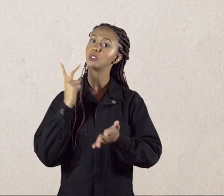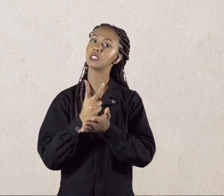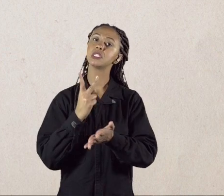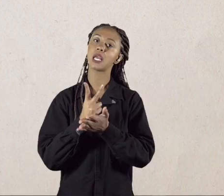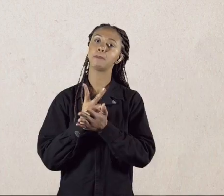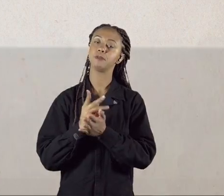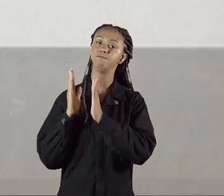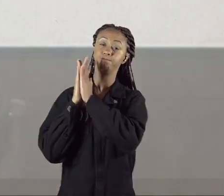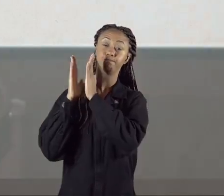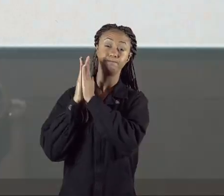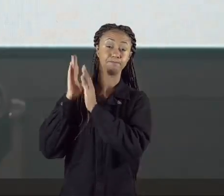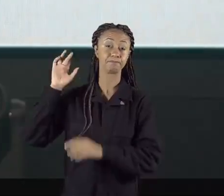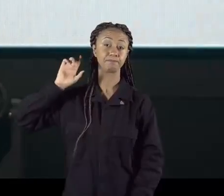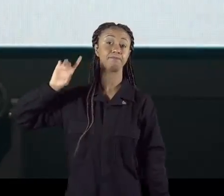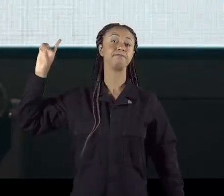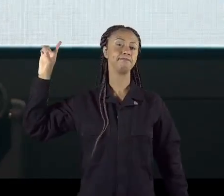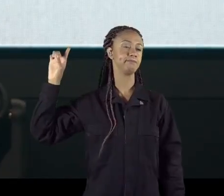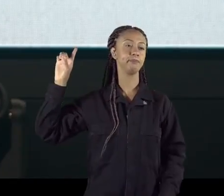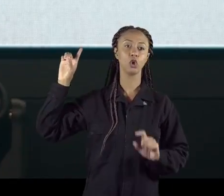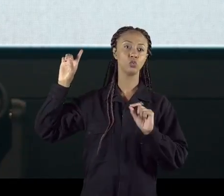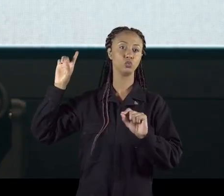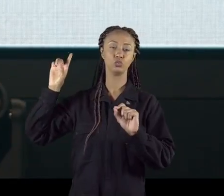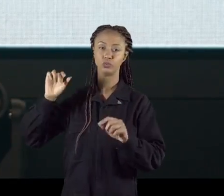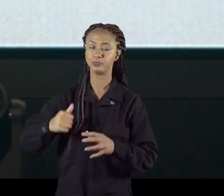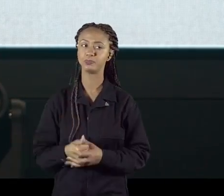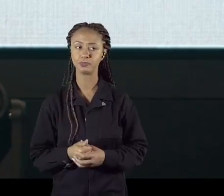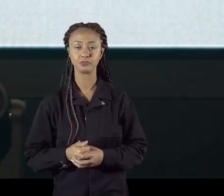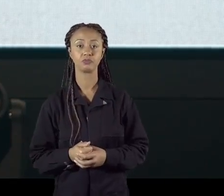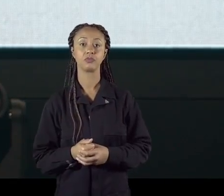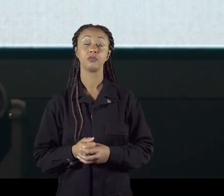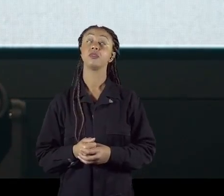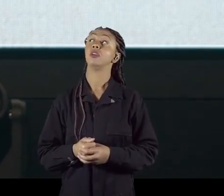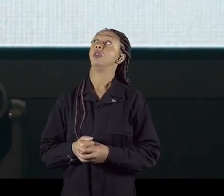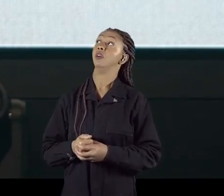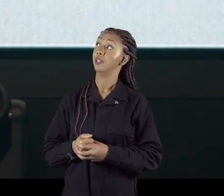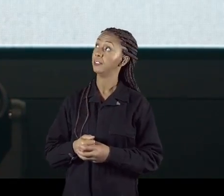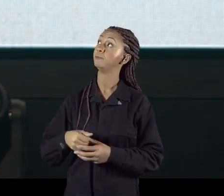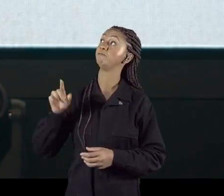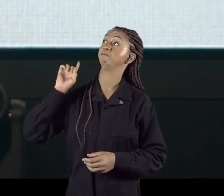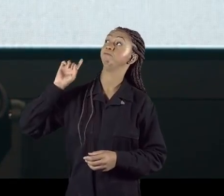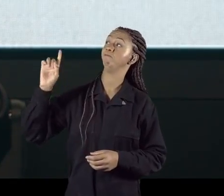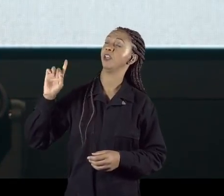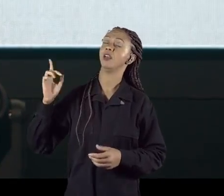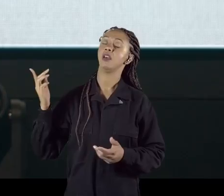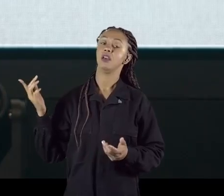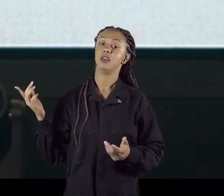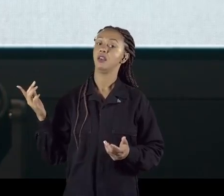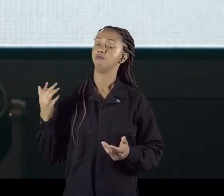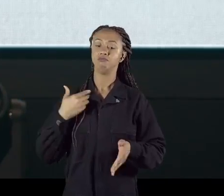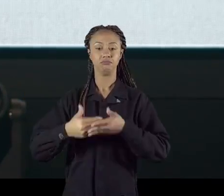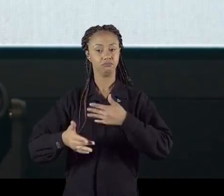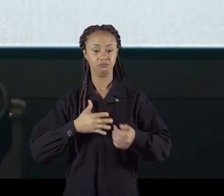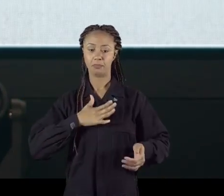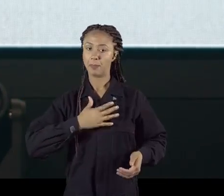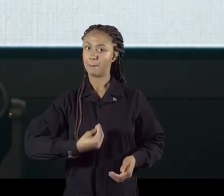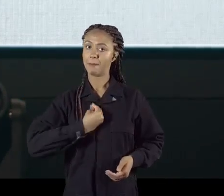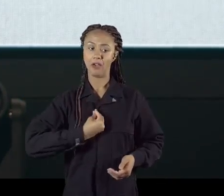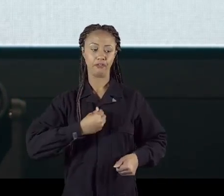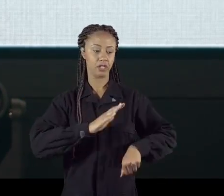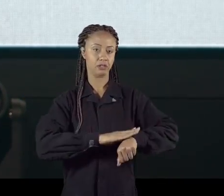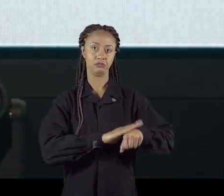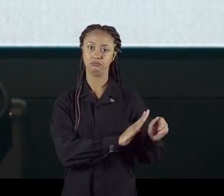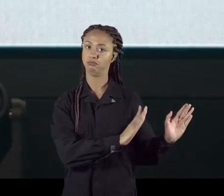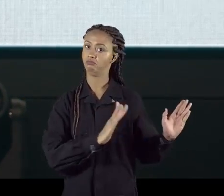Deus o senhor não importa em que momento da minha história